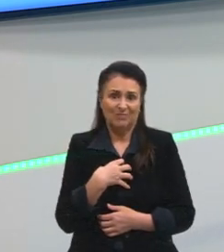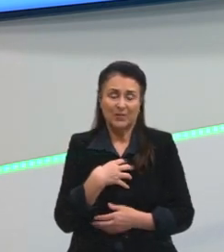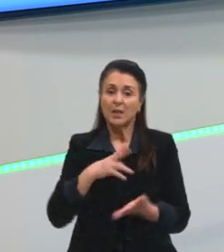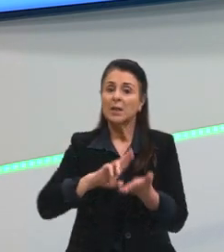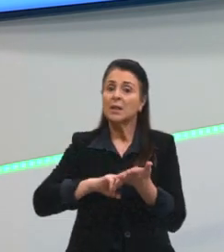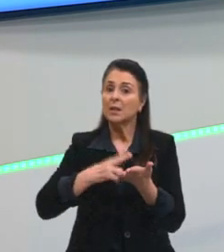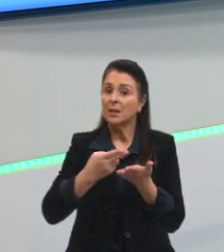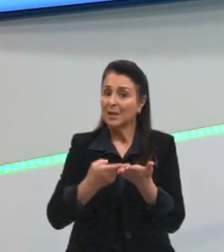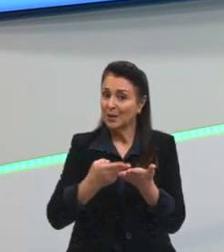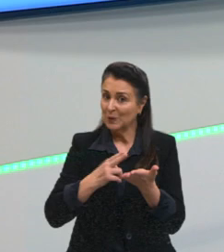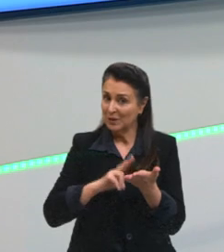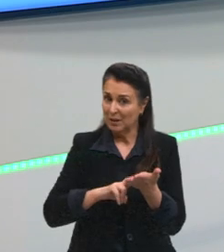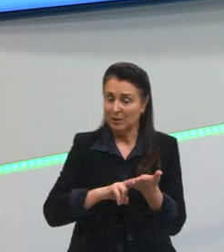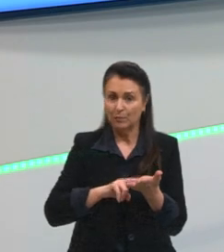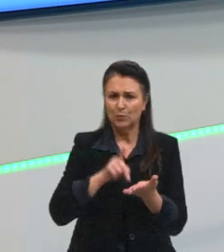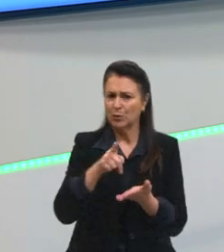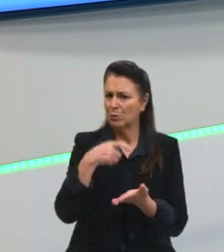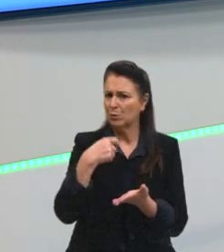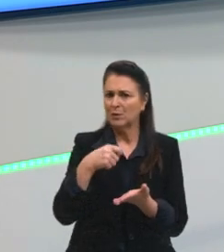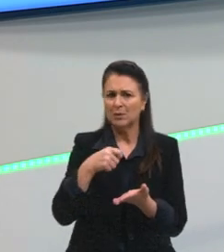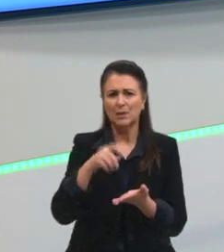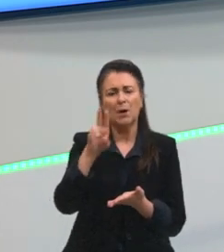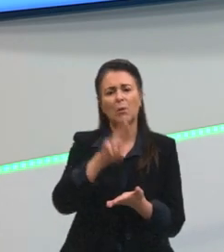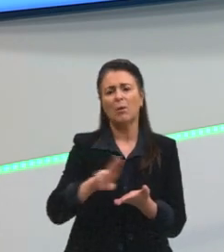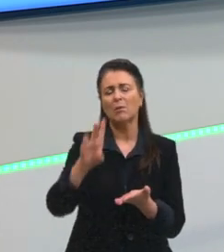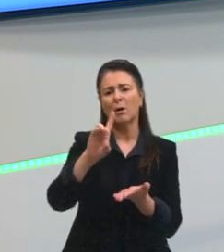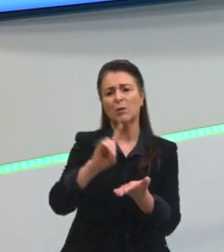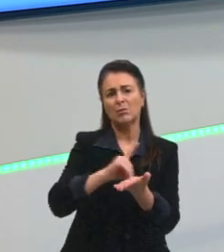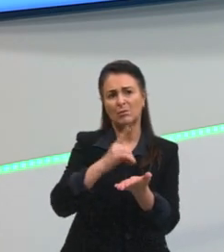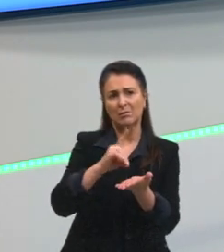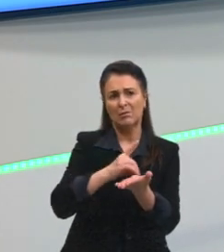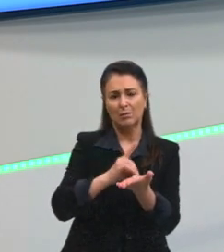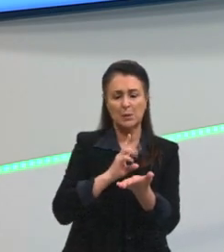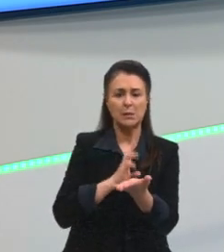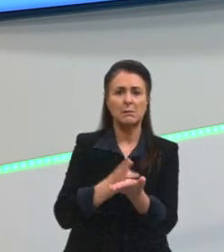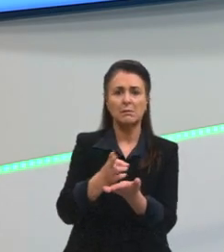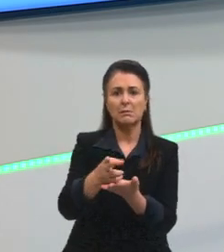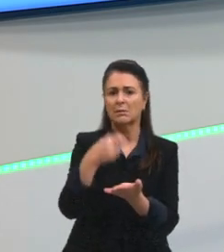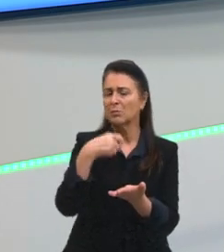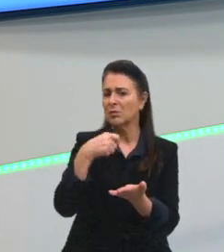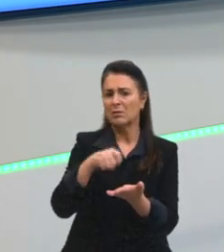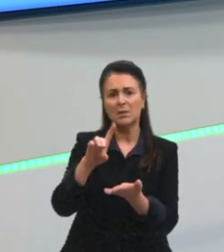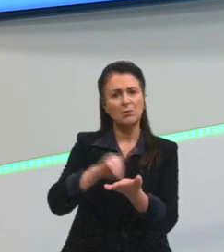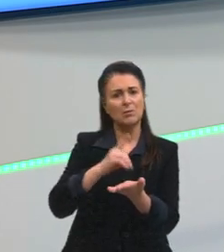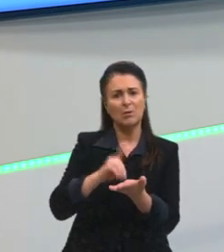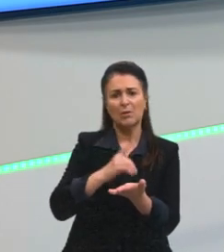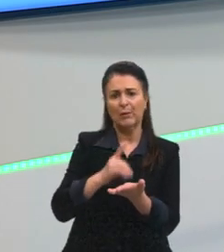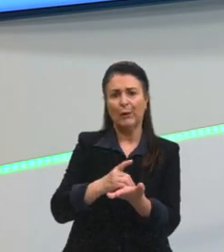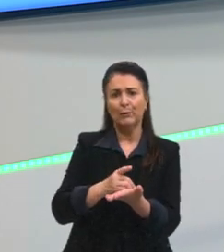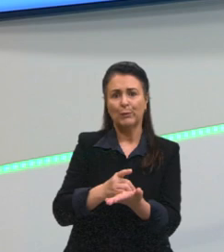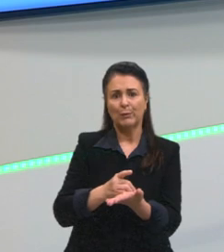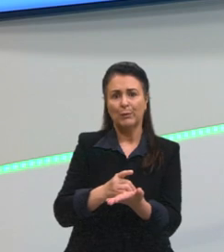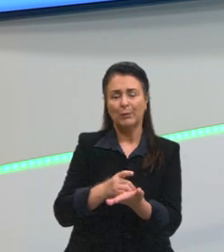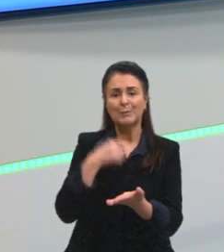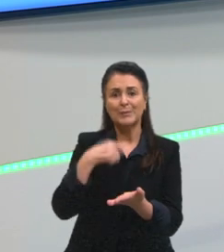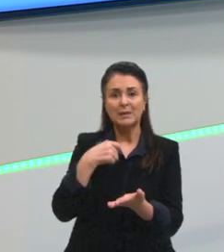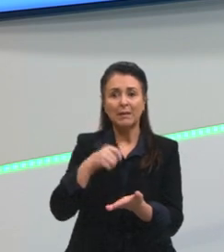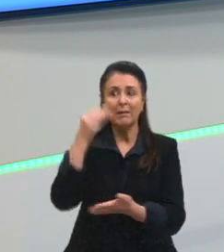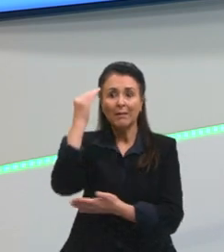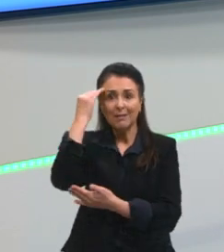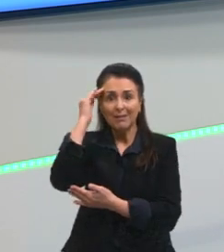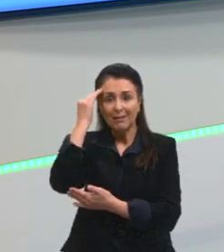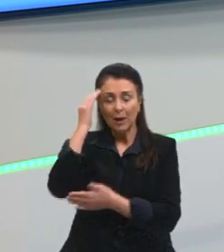que eu digo necessariamente mas vocês não precisam de um dicionário não nós não precisamos de um disso na nós precisamos apenas